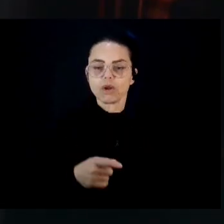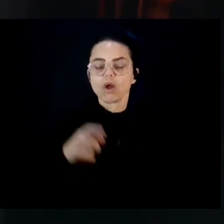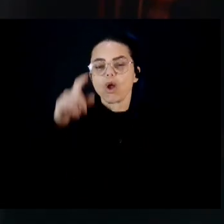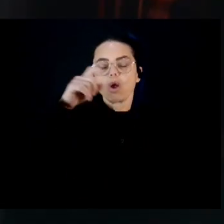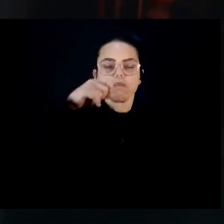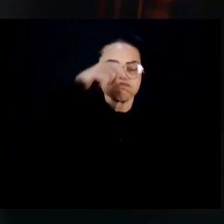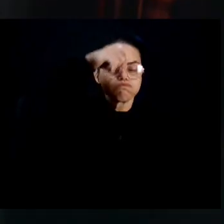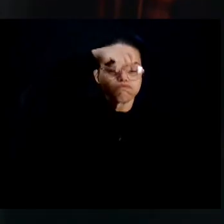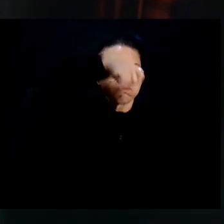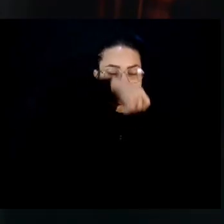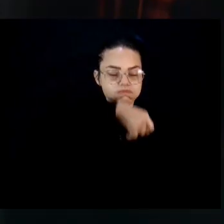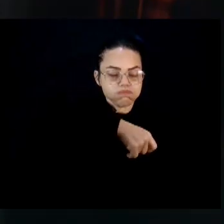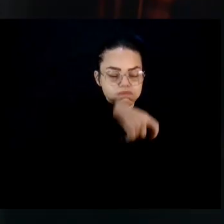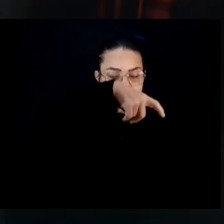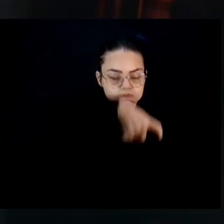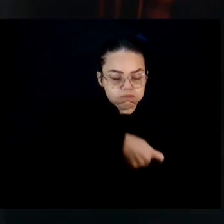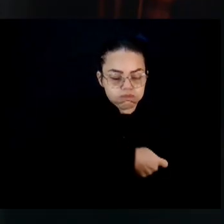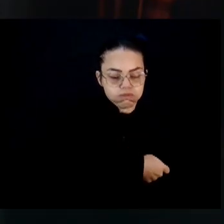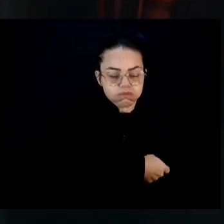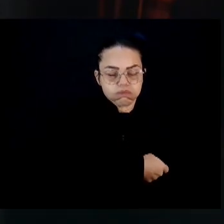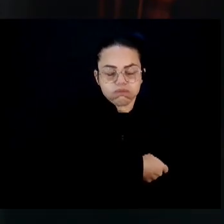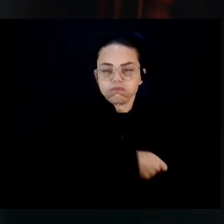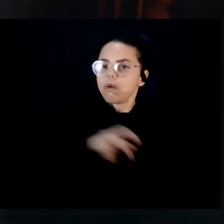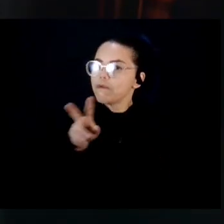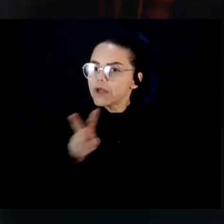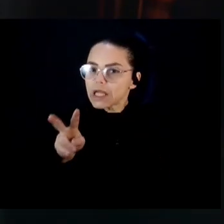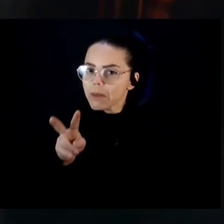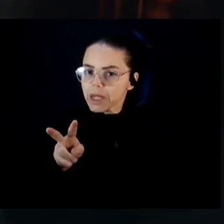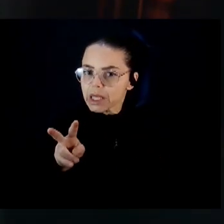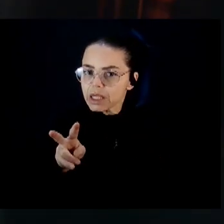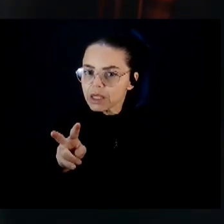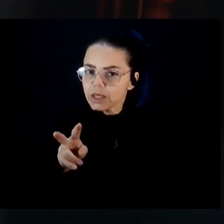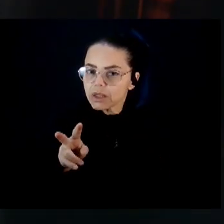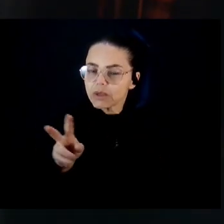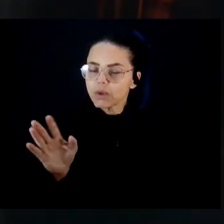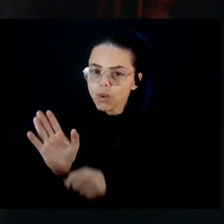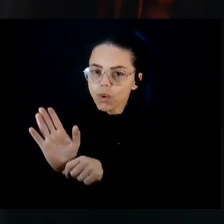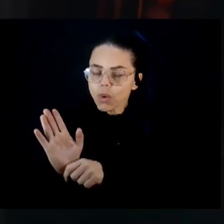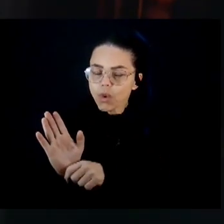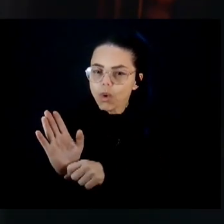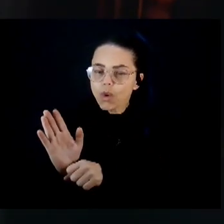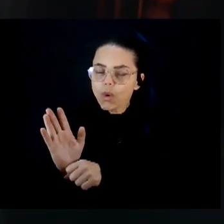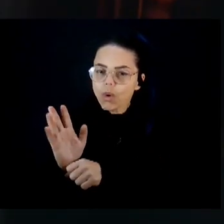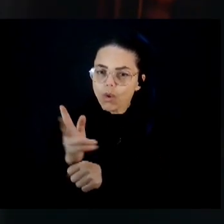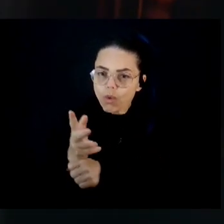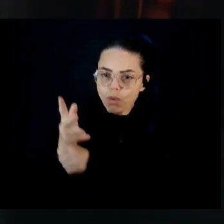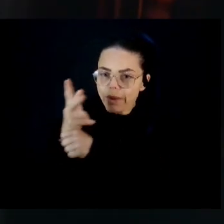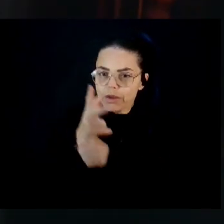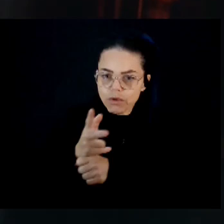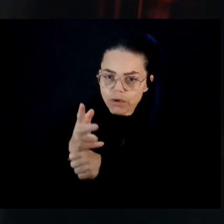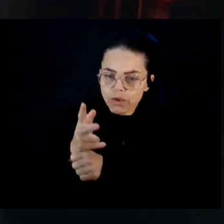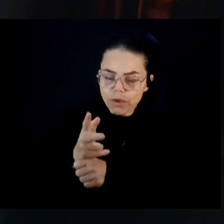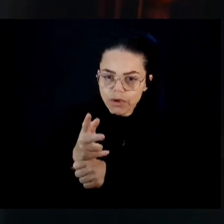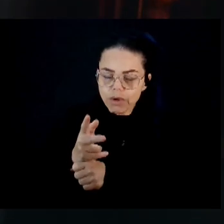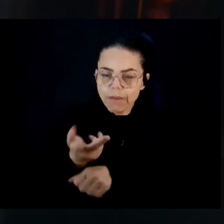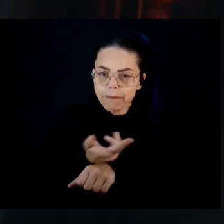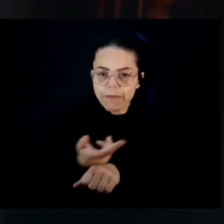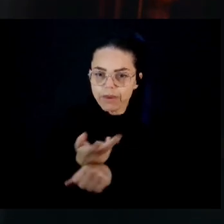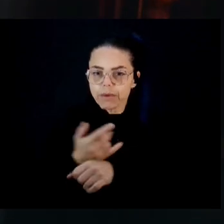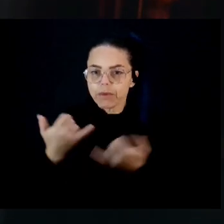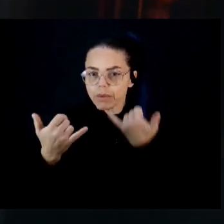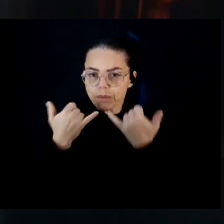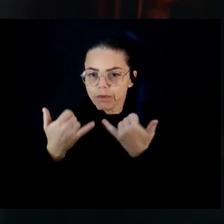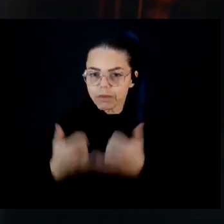veio essa imagem que foram vídeos que eu vi na internet buscando informações para o